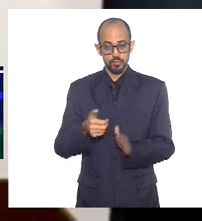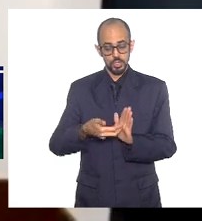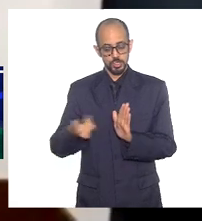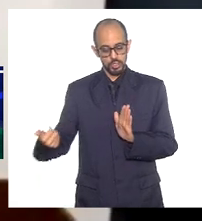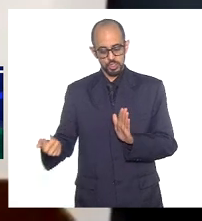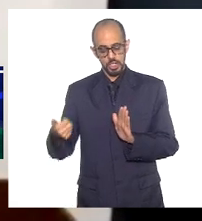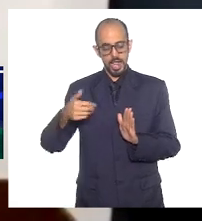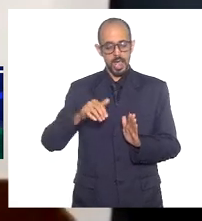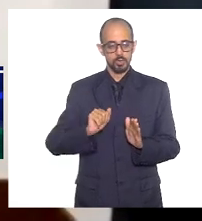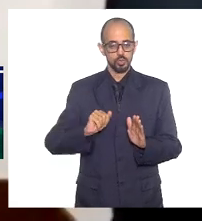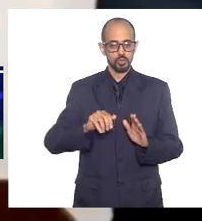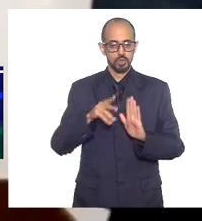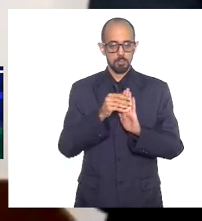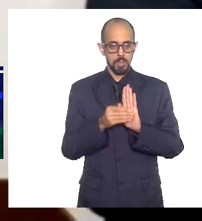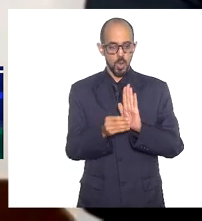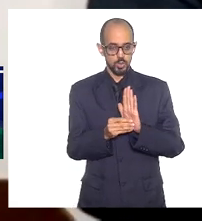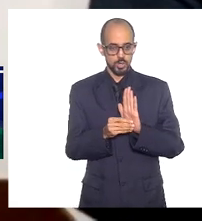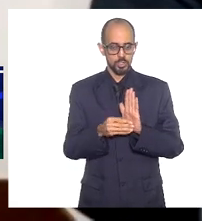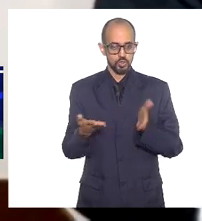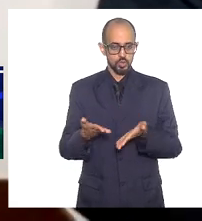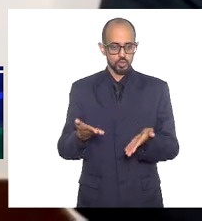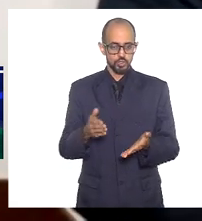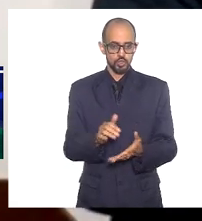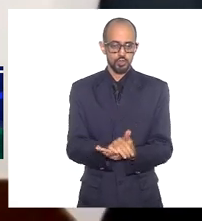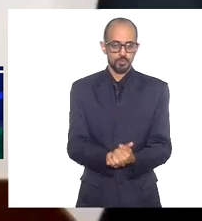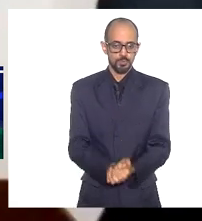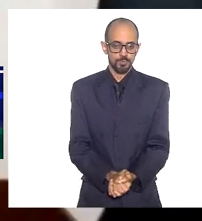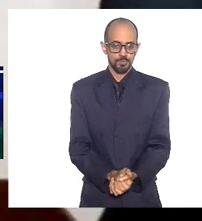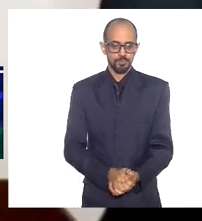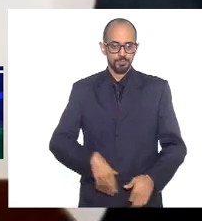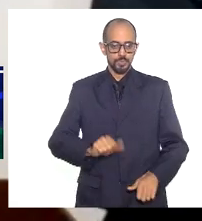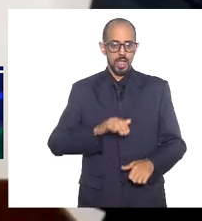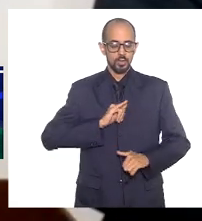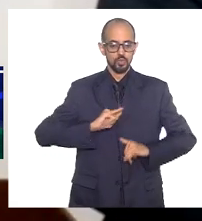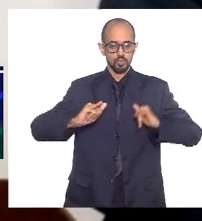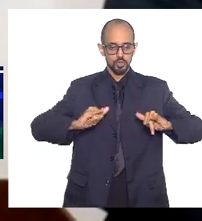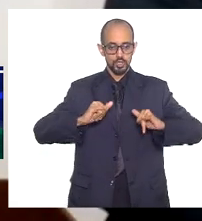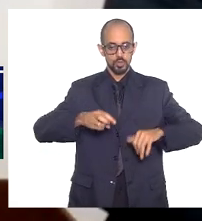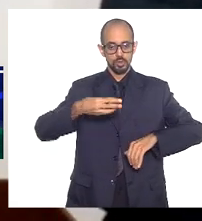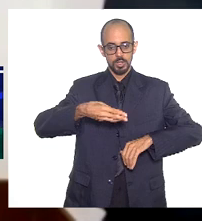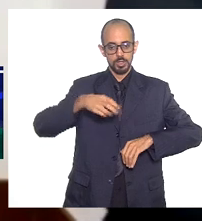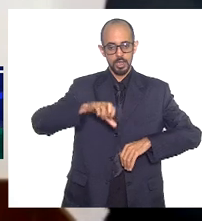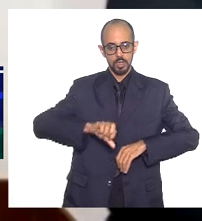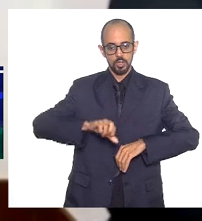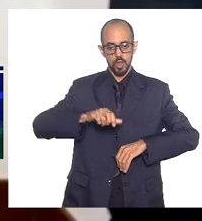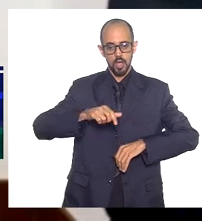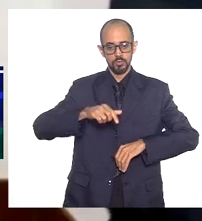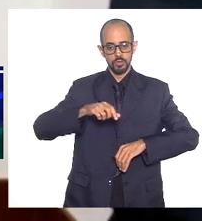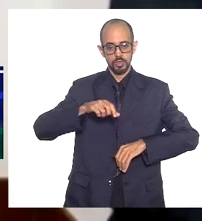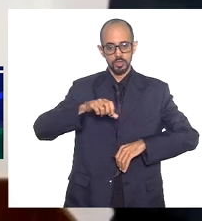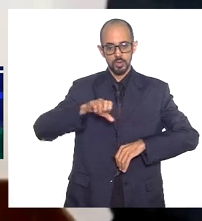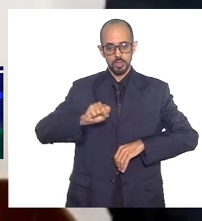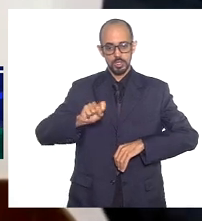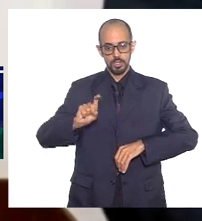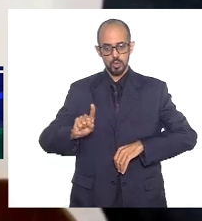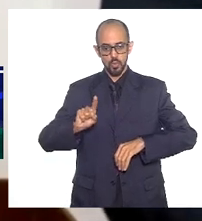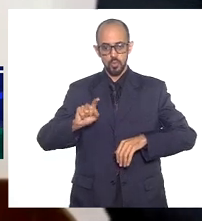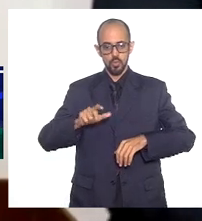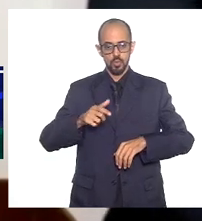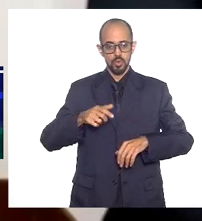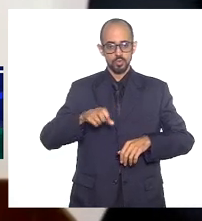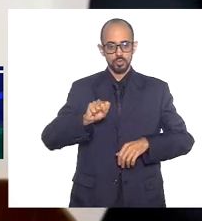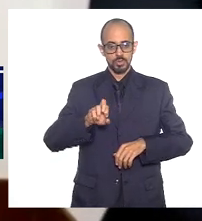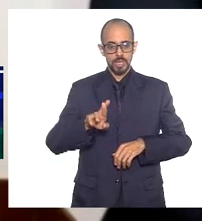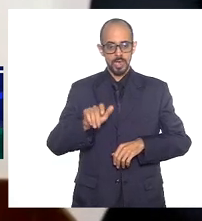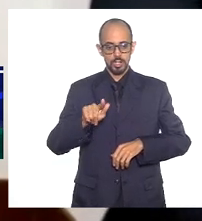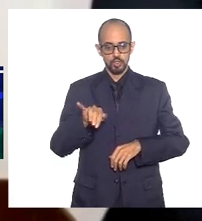pauta. Anuncio em regime de urgência e discussão única, projeto de lei 3988 de 2021, de autoria do deputado Sérgio Fernandes,